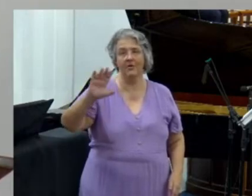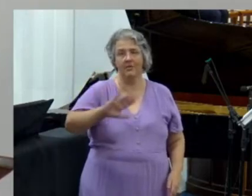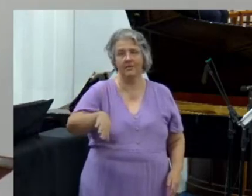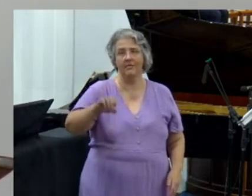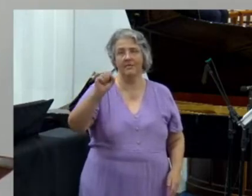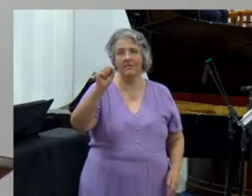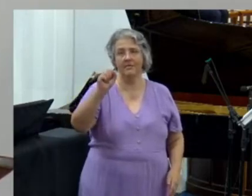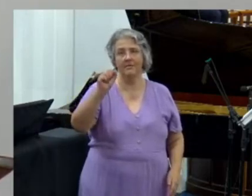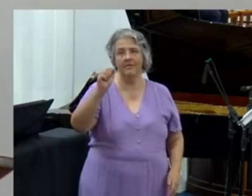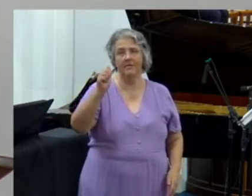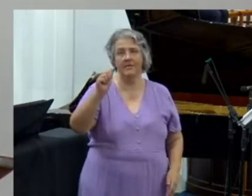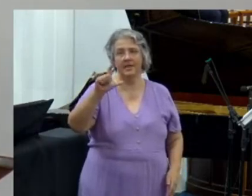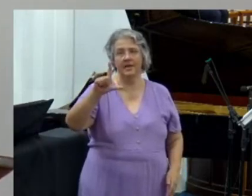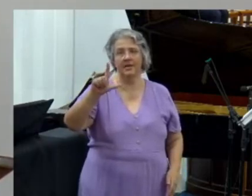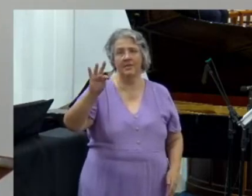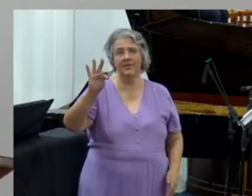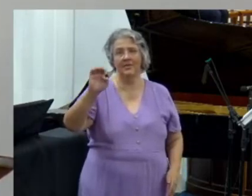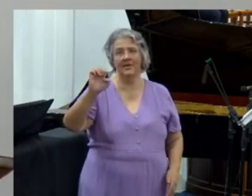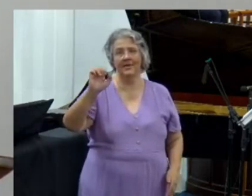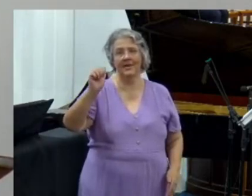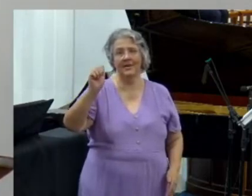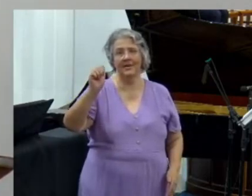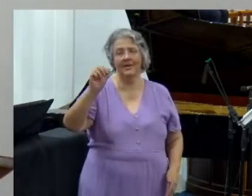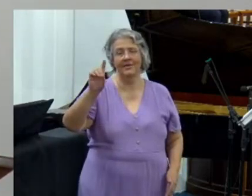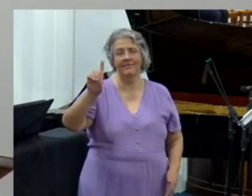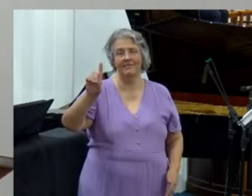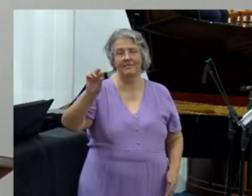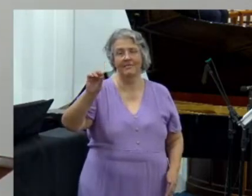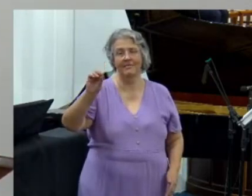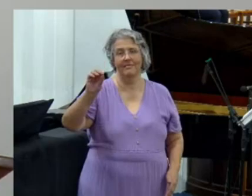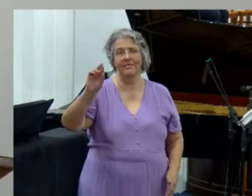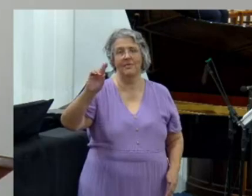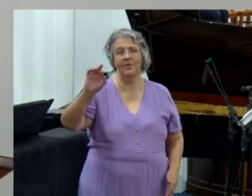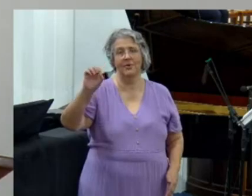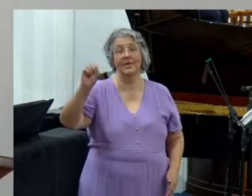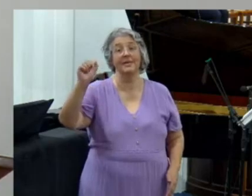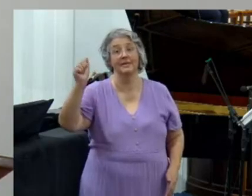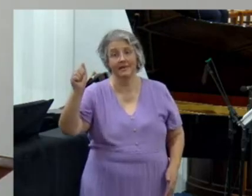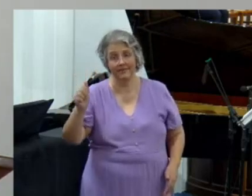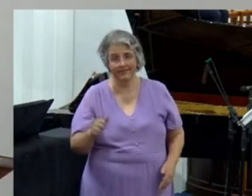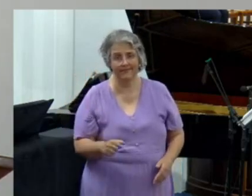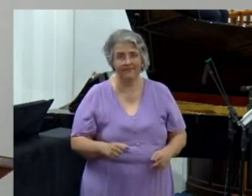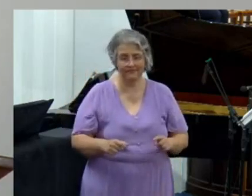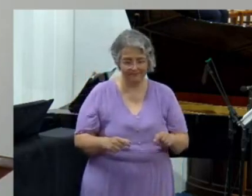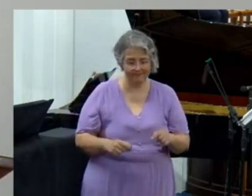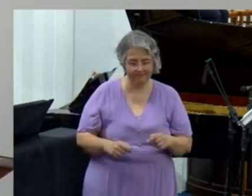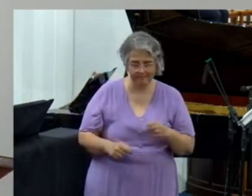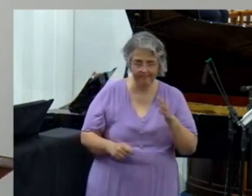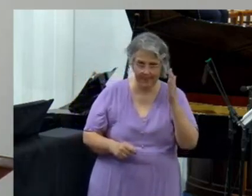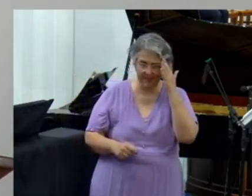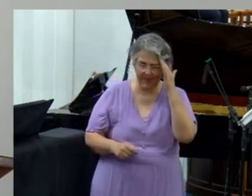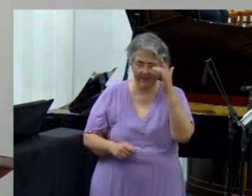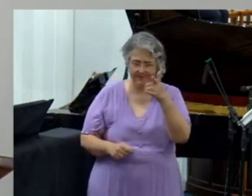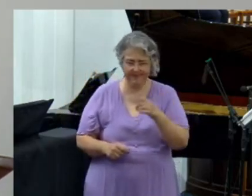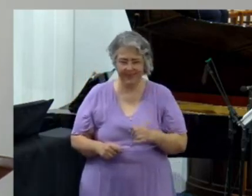Ladrões não roubam em suas próprias casas. Ladrões roubam nas casas dos outros.